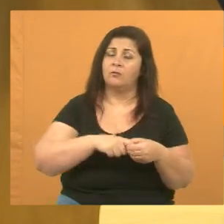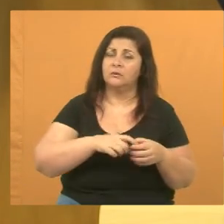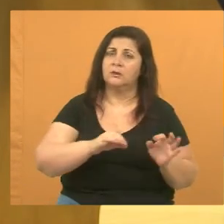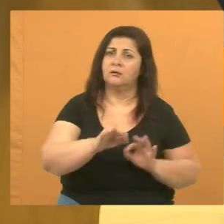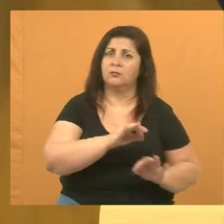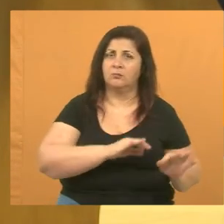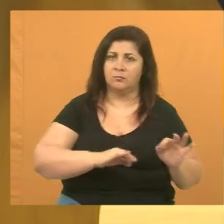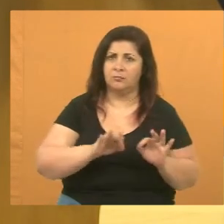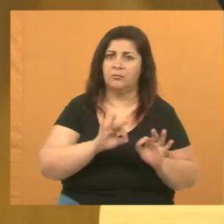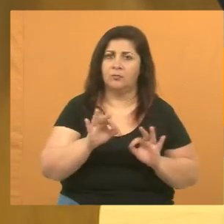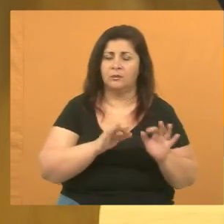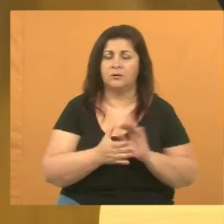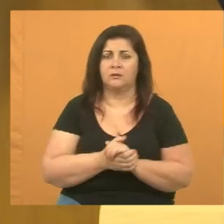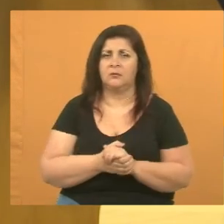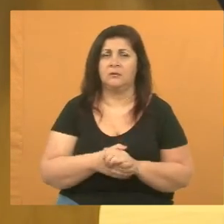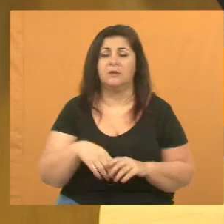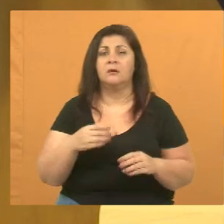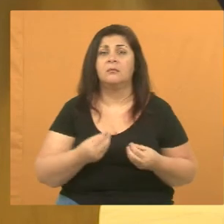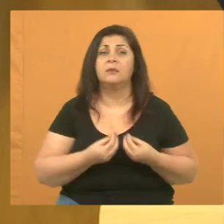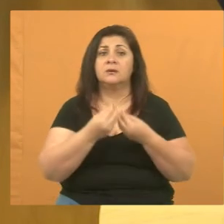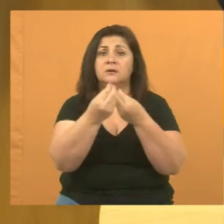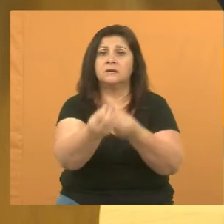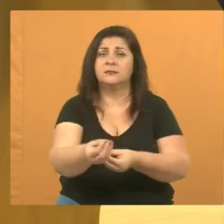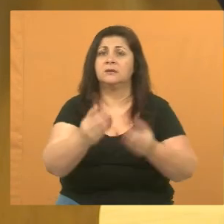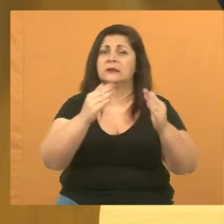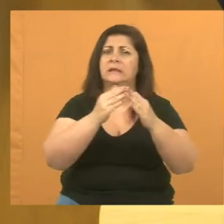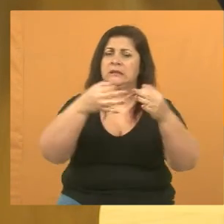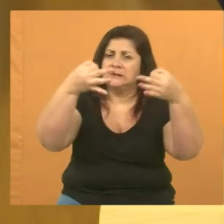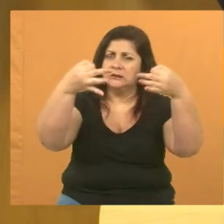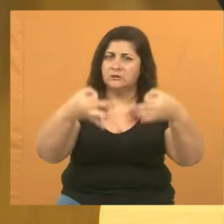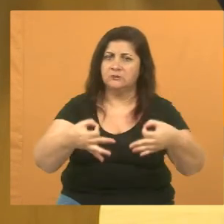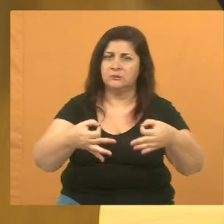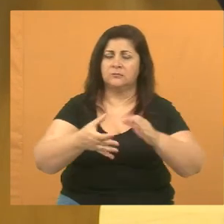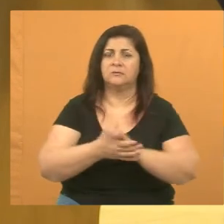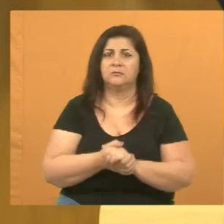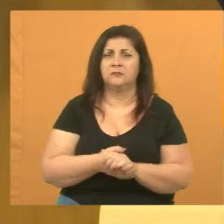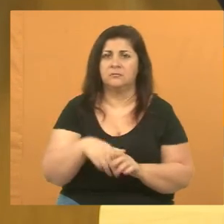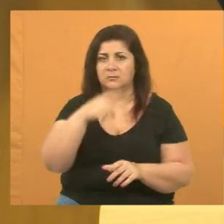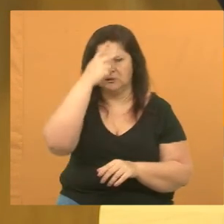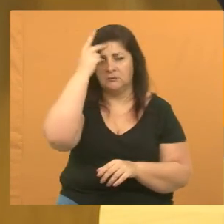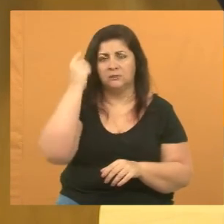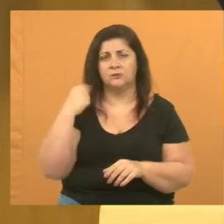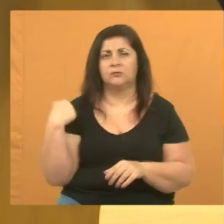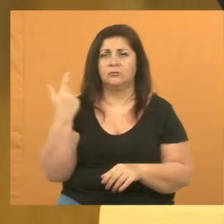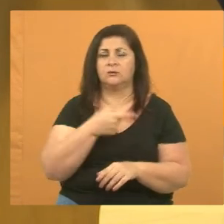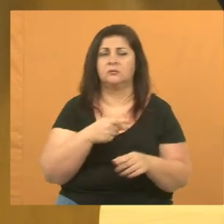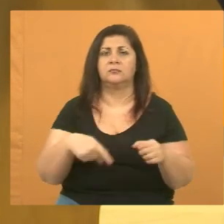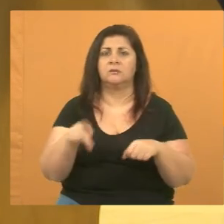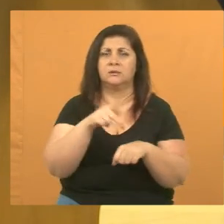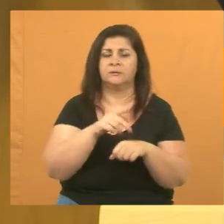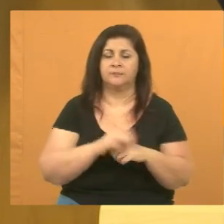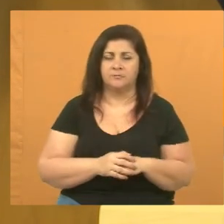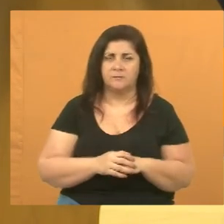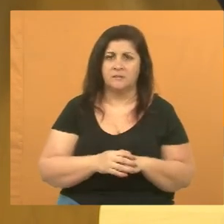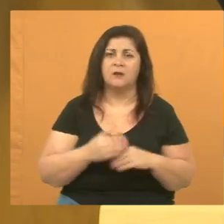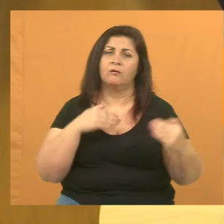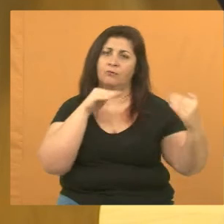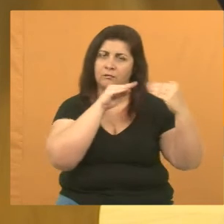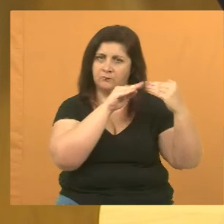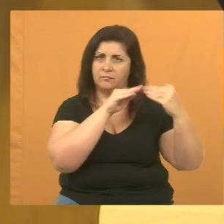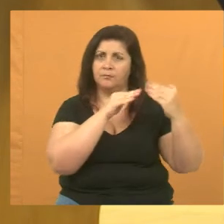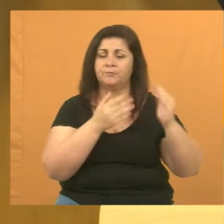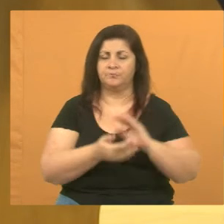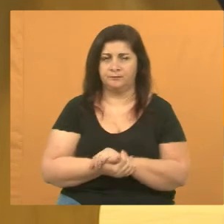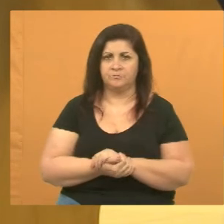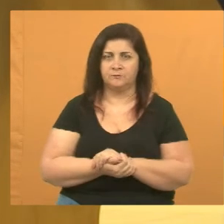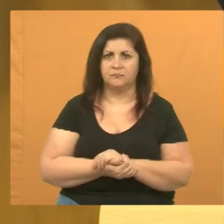garantir moradia adequada e digna para as pessoas do nosso país. Portanto, o meu voto aqui será favorável,